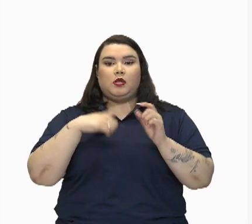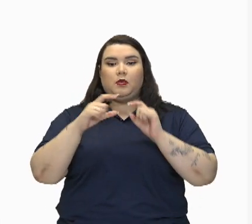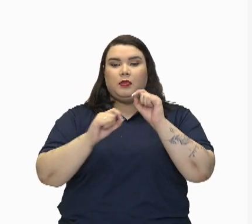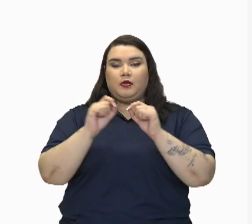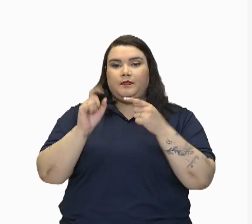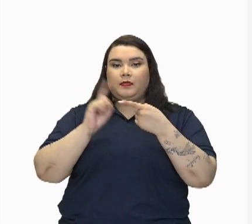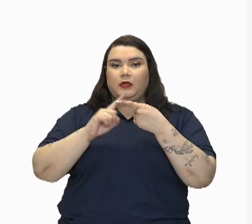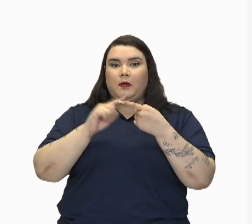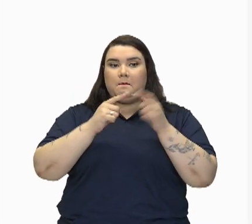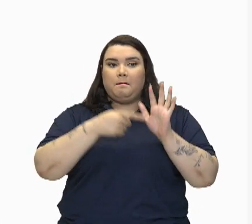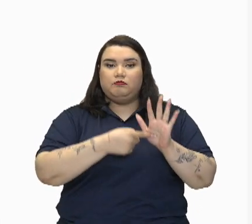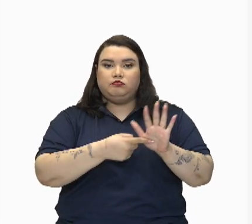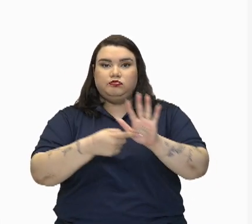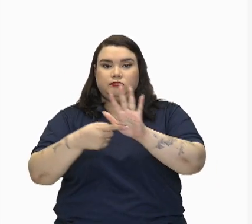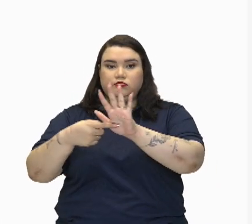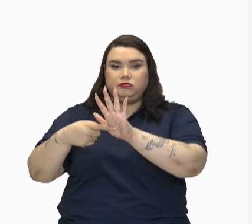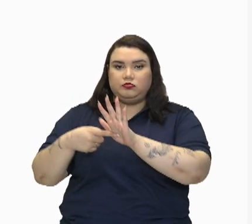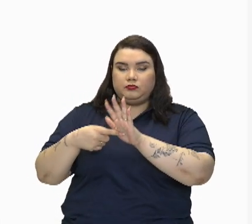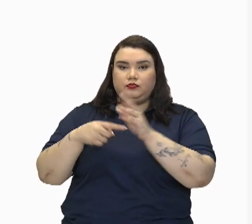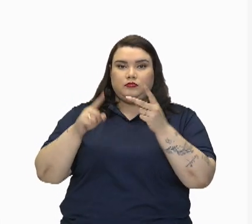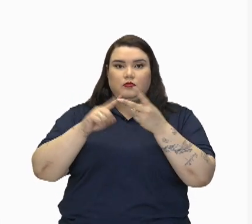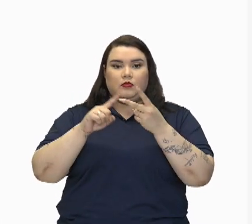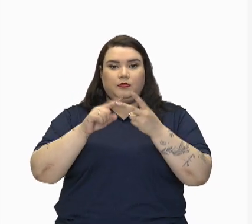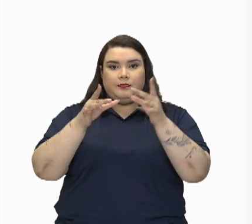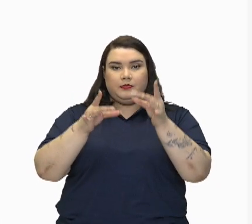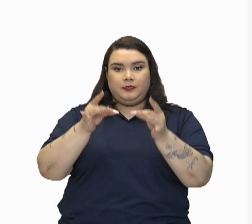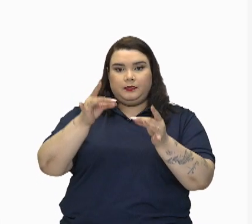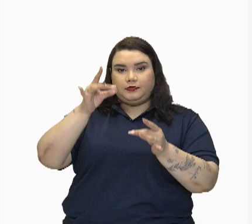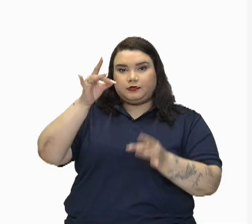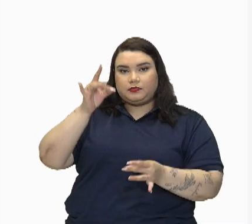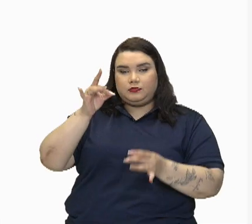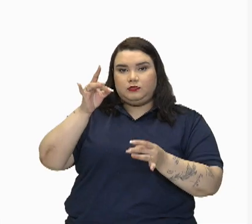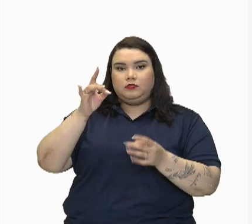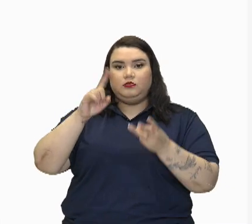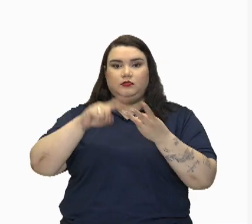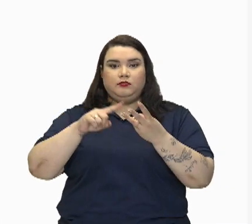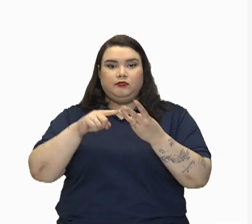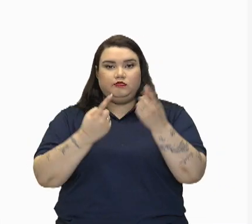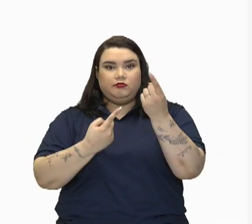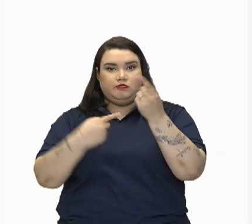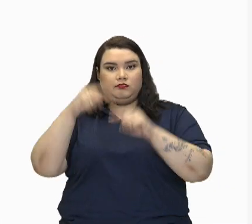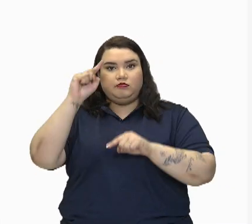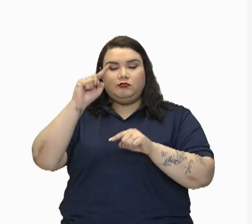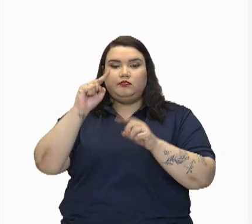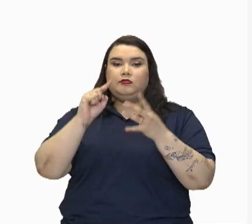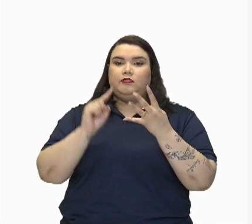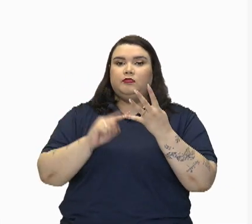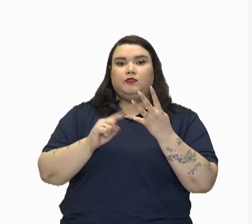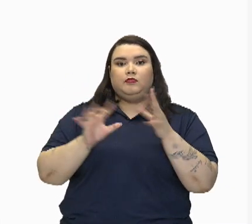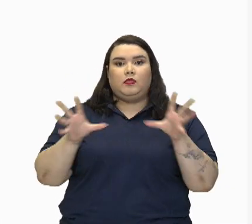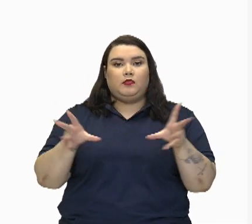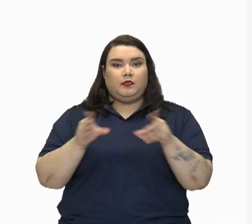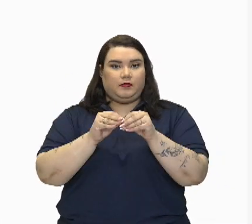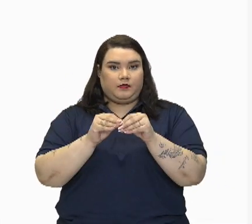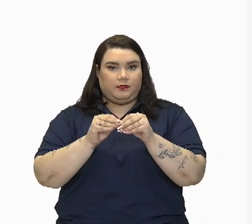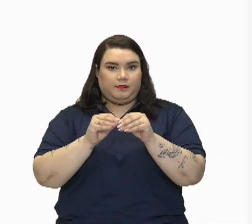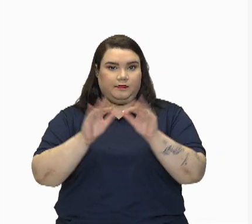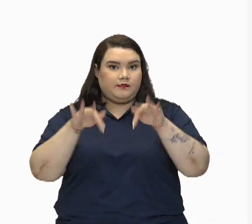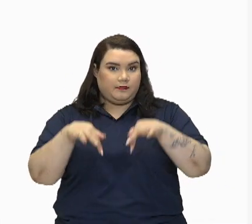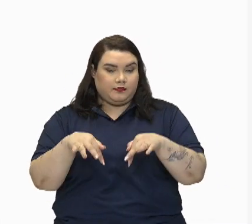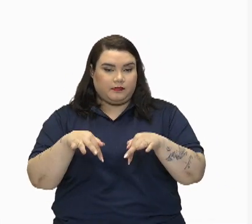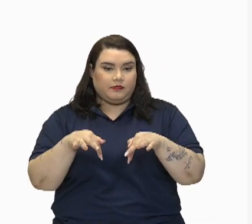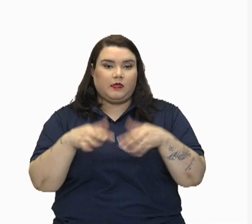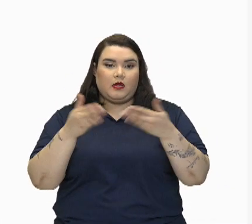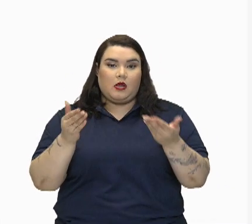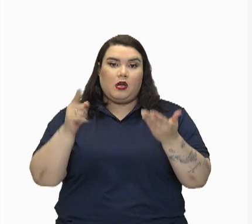em apresentação, desenvolvimento, clímax e desfecho. Esta é a estrutura